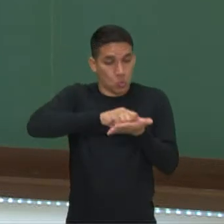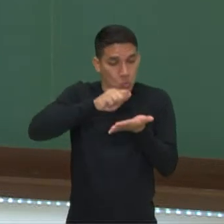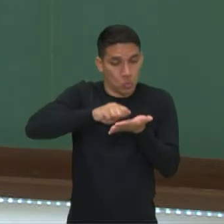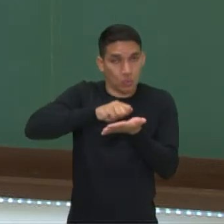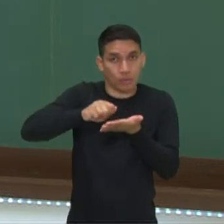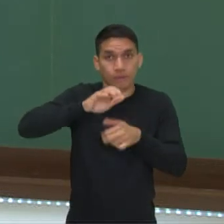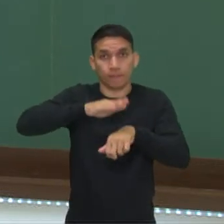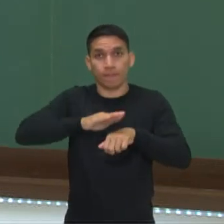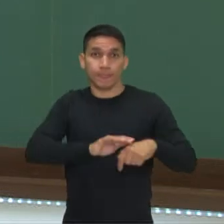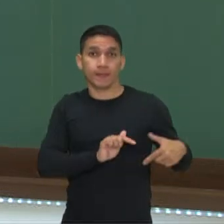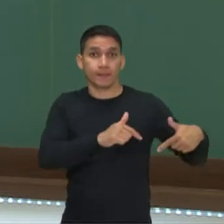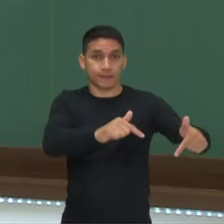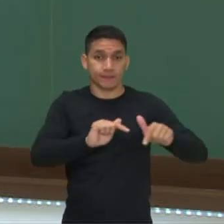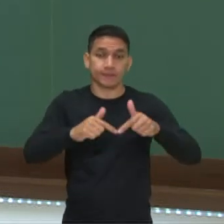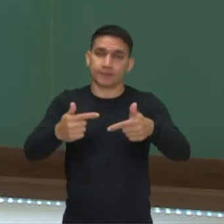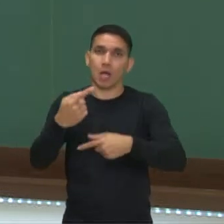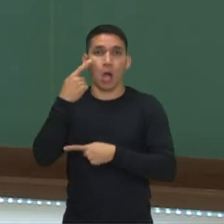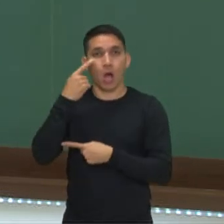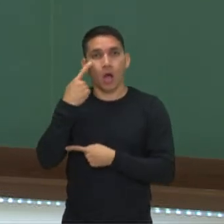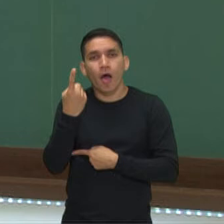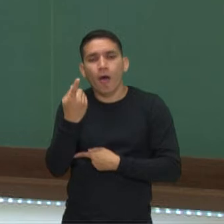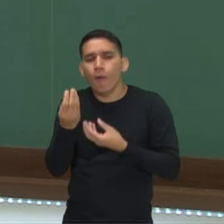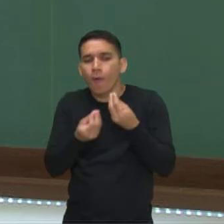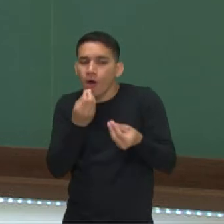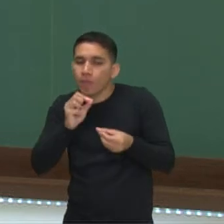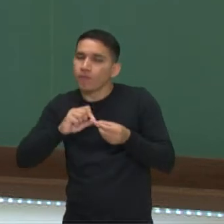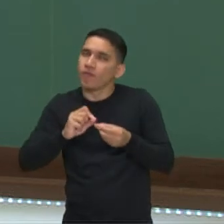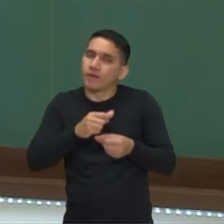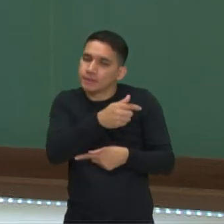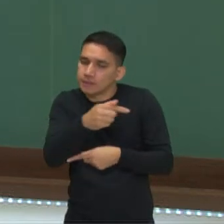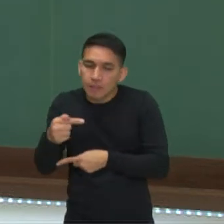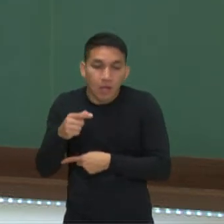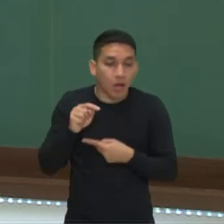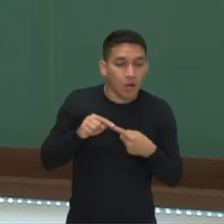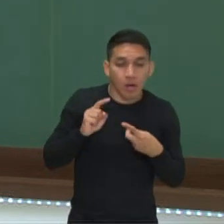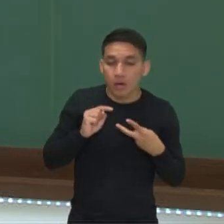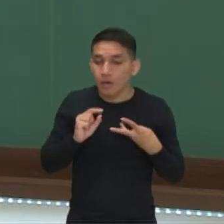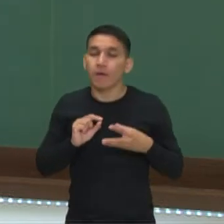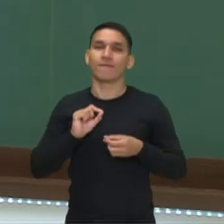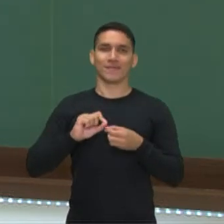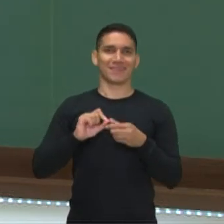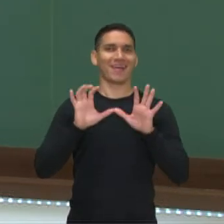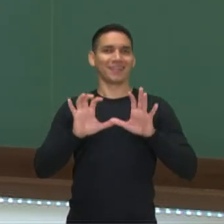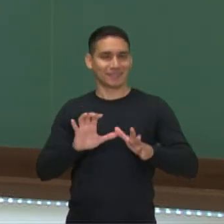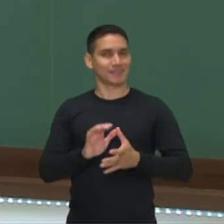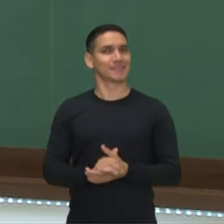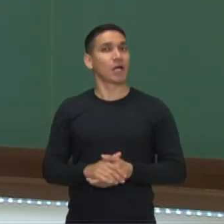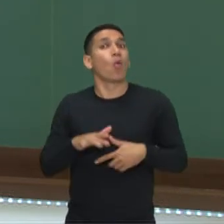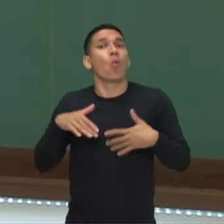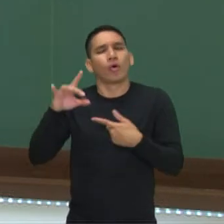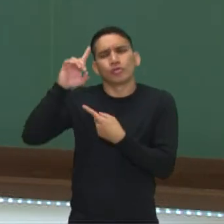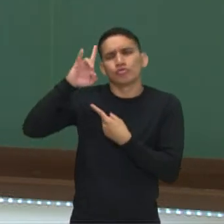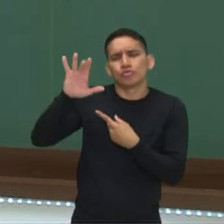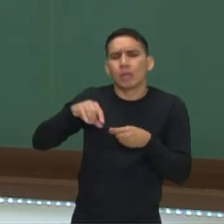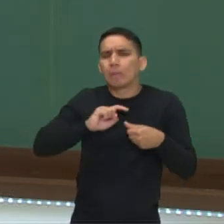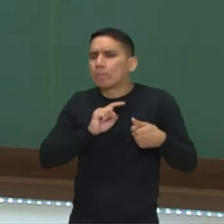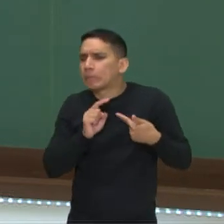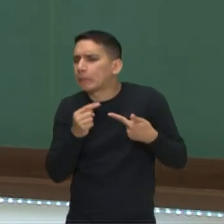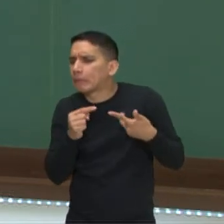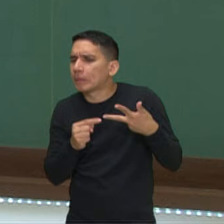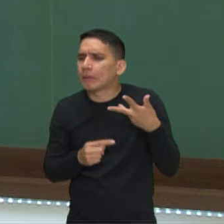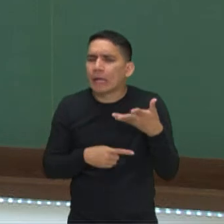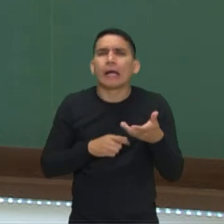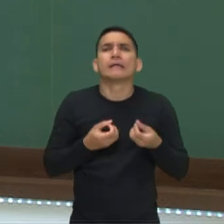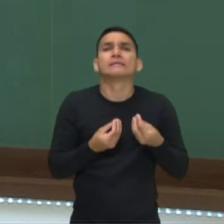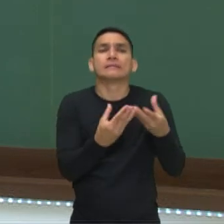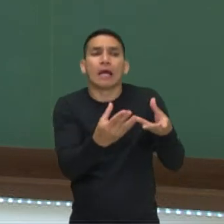as nossas tarefas, né? Dá uma olhadinha na sua agenda da semana, na sua agenda do dia, veja quais são as tarefas, os trabalhos escolares